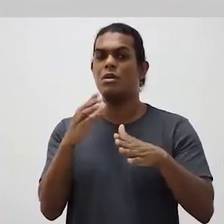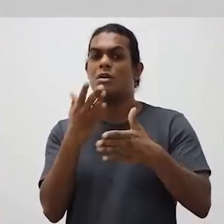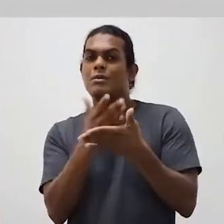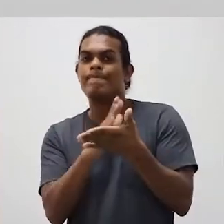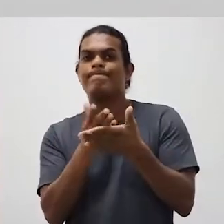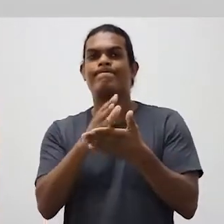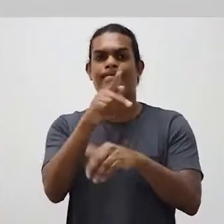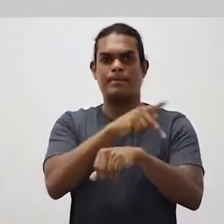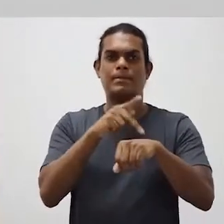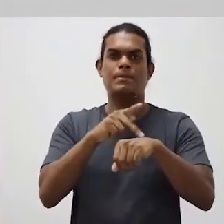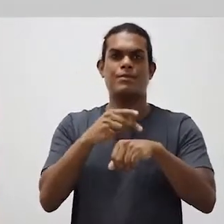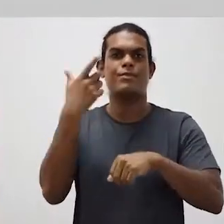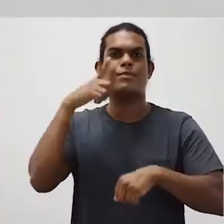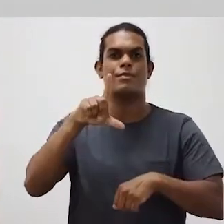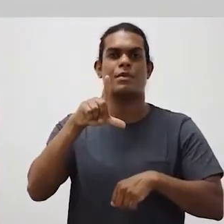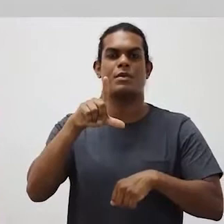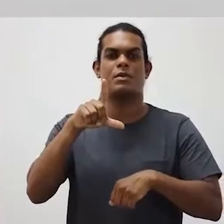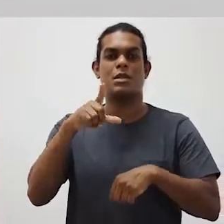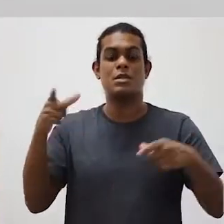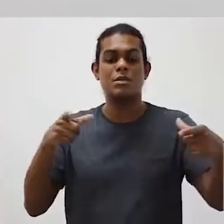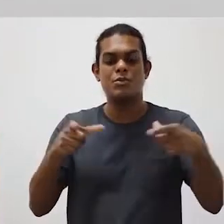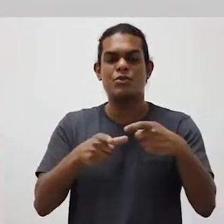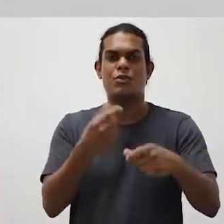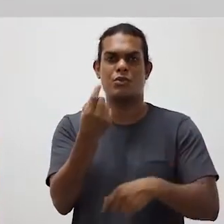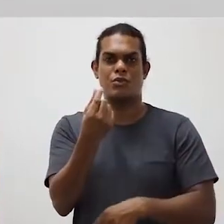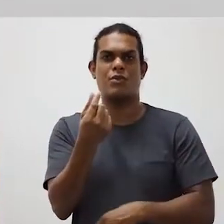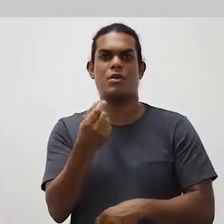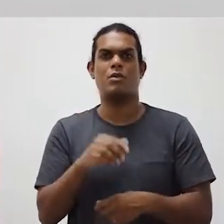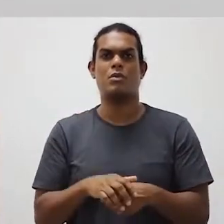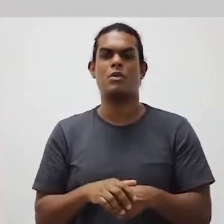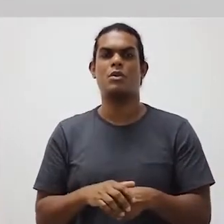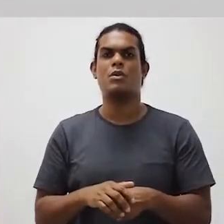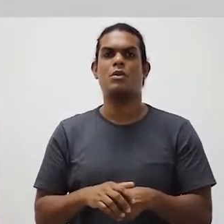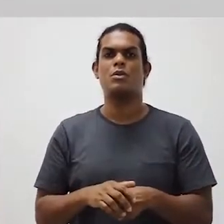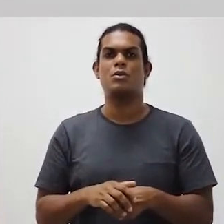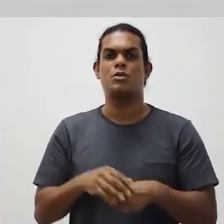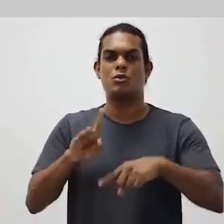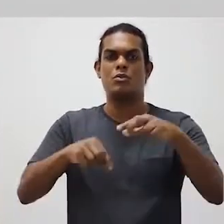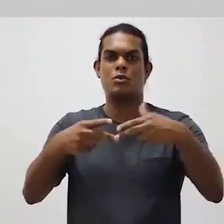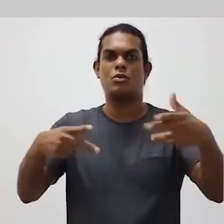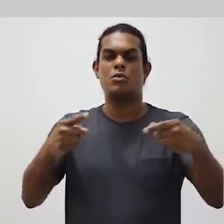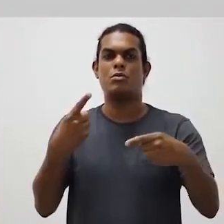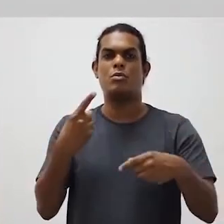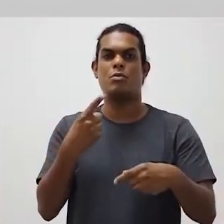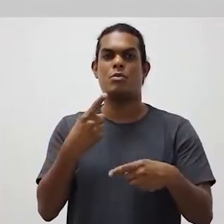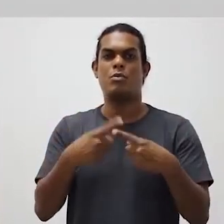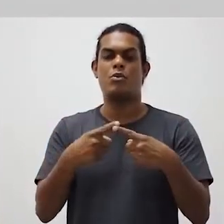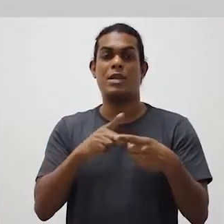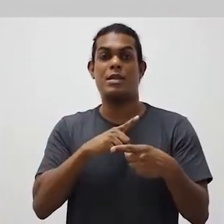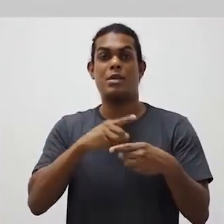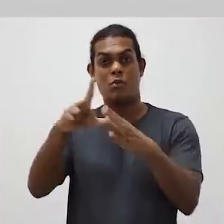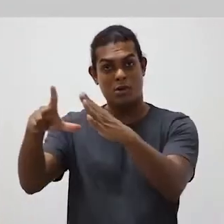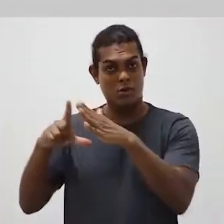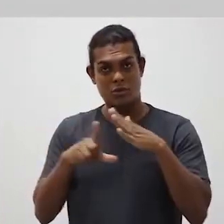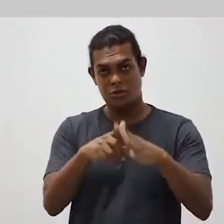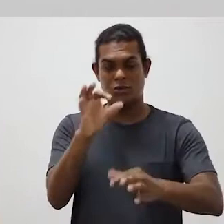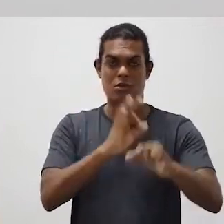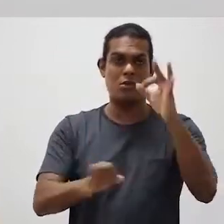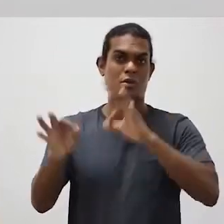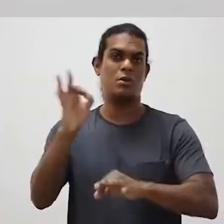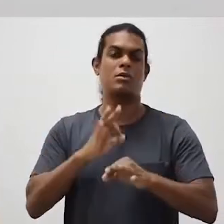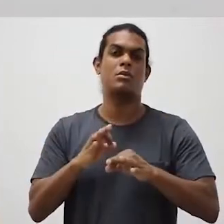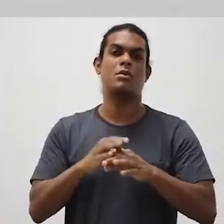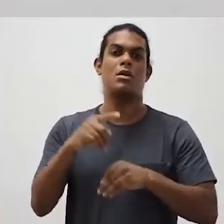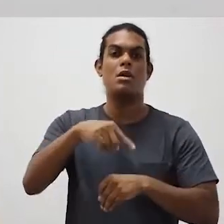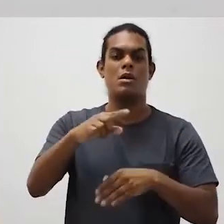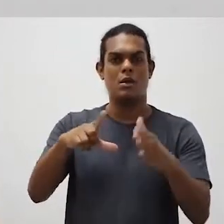países conseguem diminuir o valor do seu produto porque tem uma logística bem trabalhada. Então,